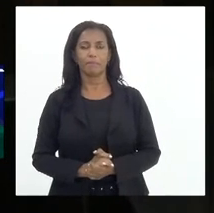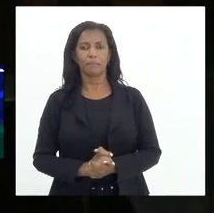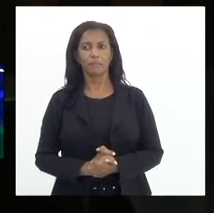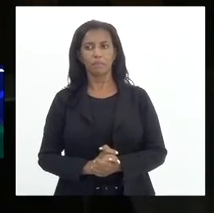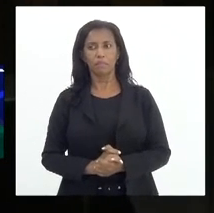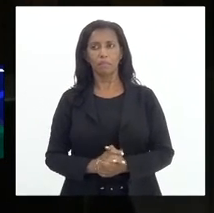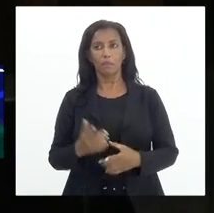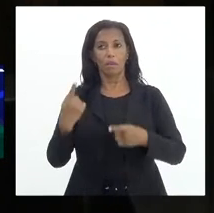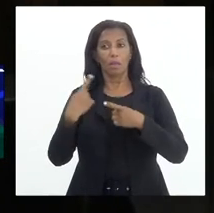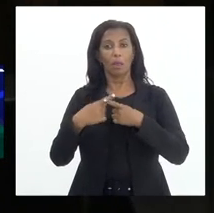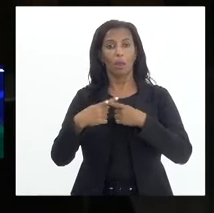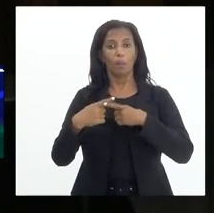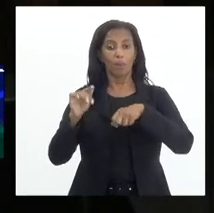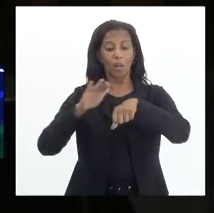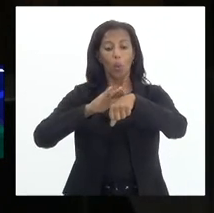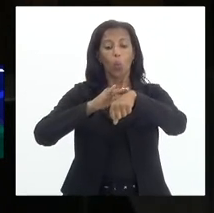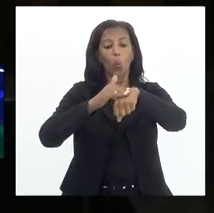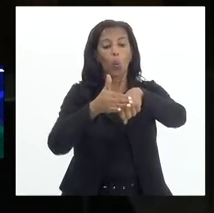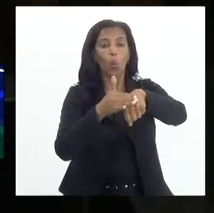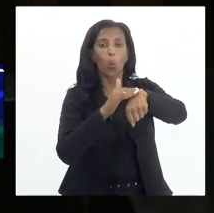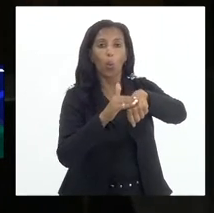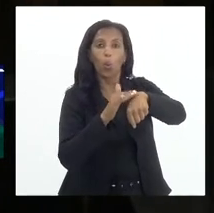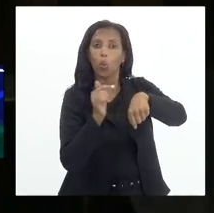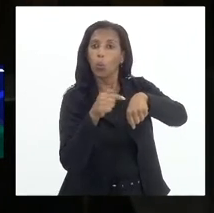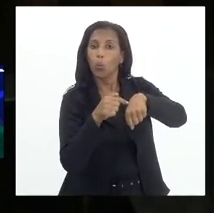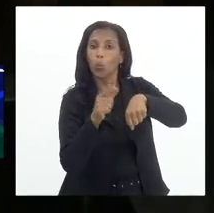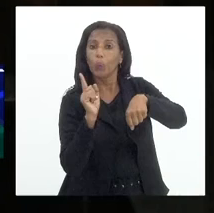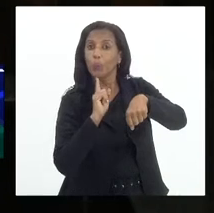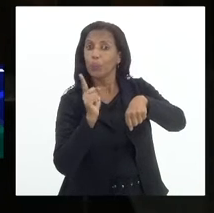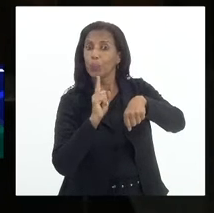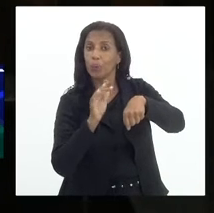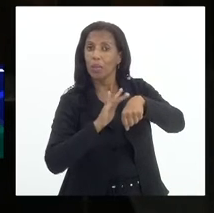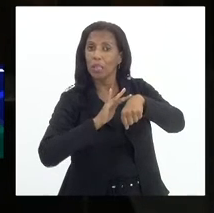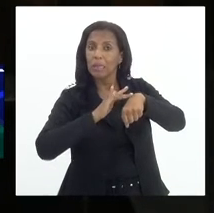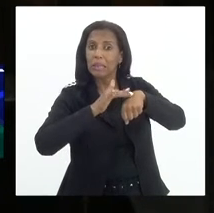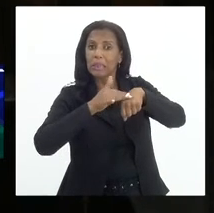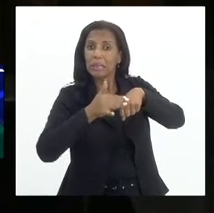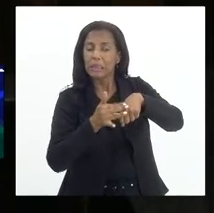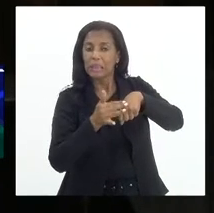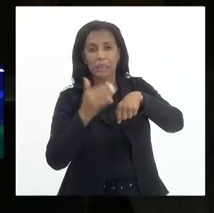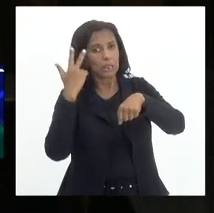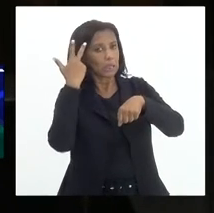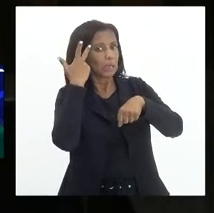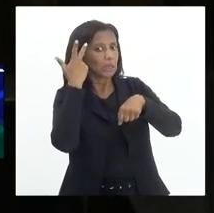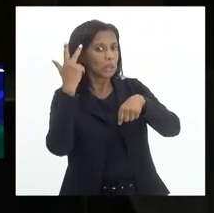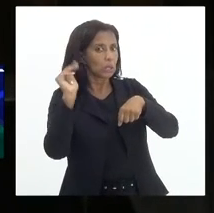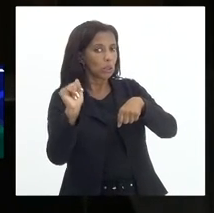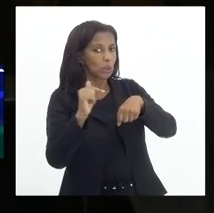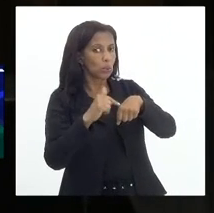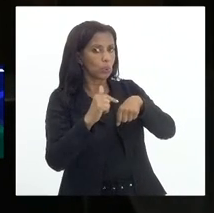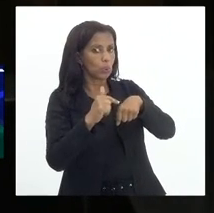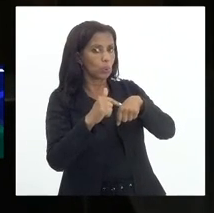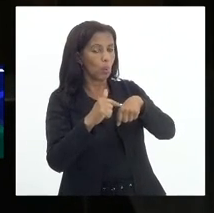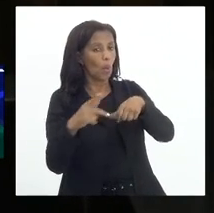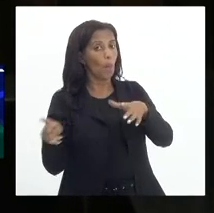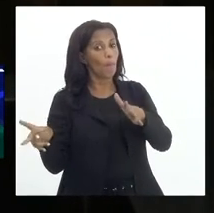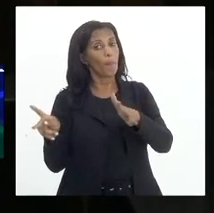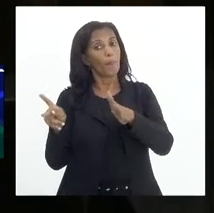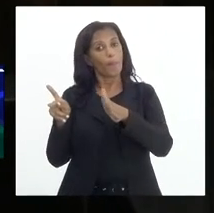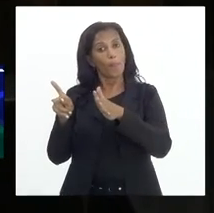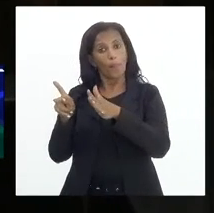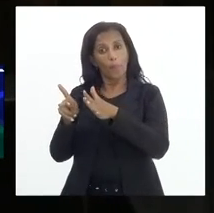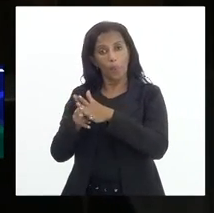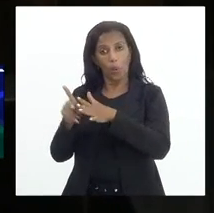porque não é o couro cabeludo, na sua natureza, o local apropriado